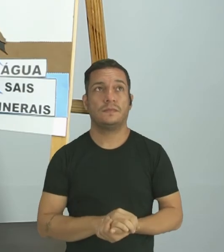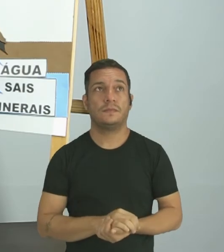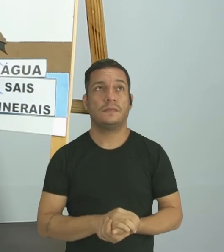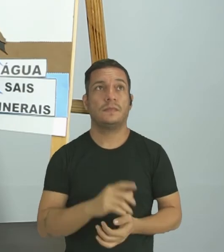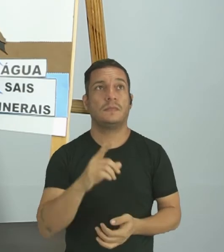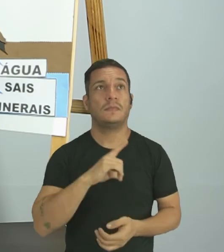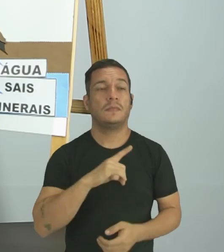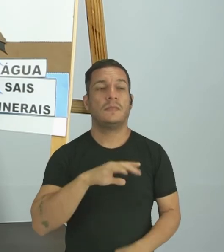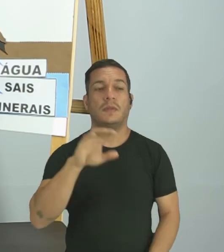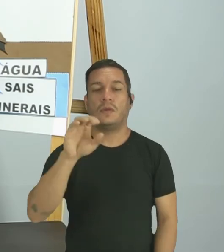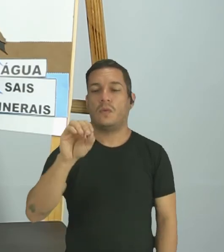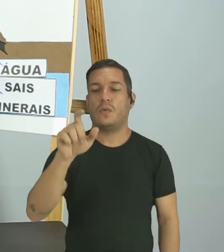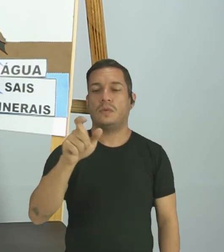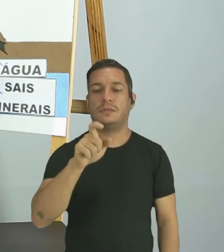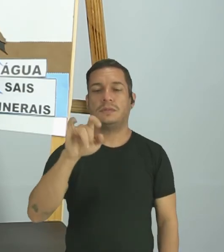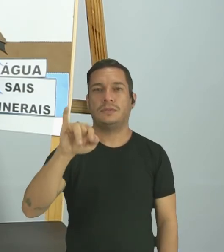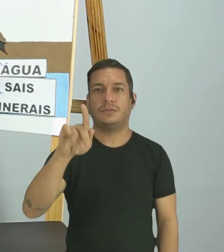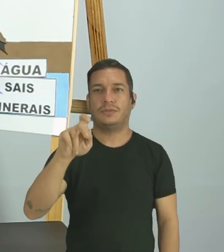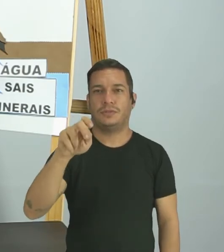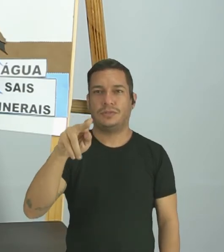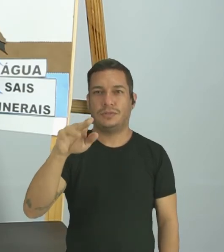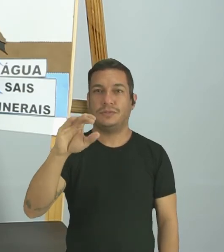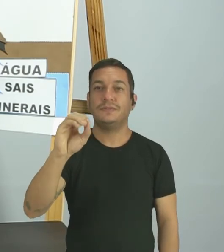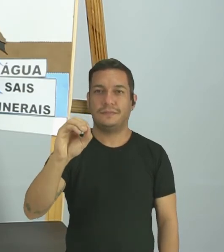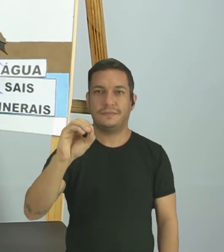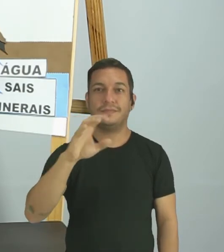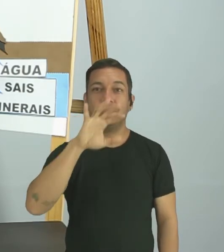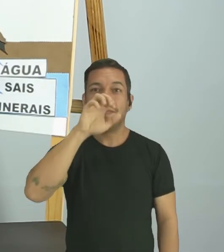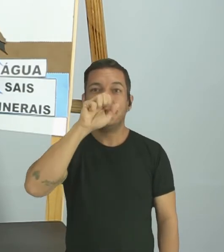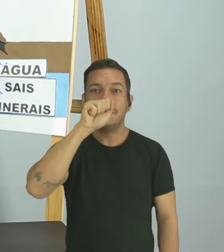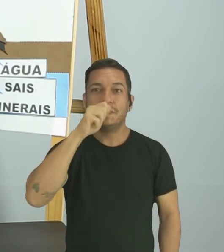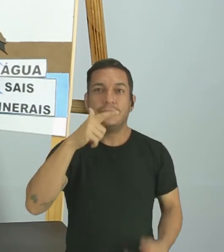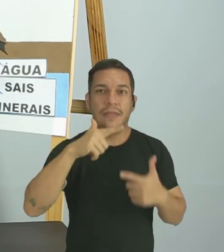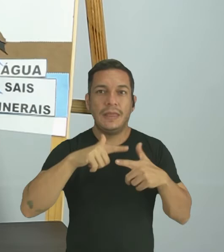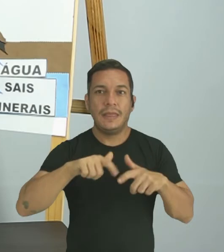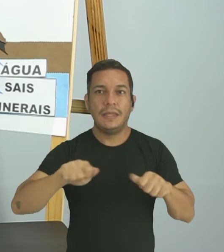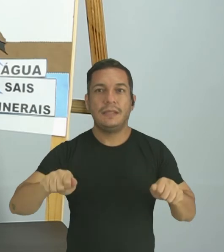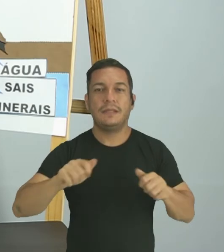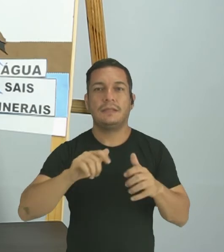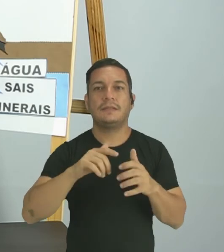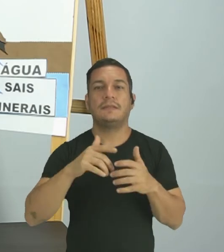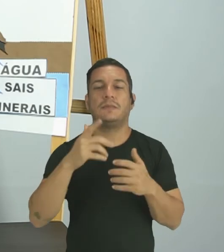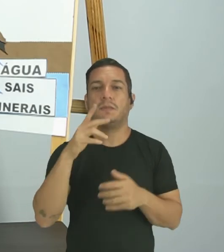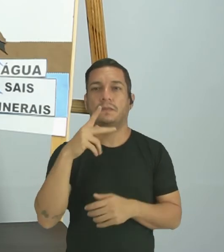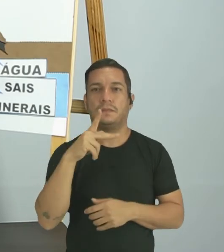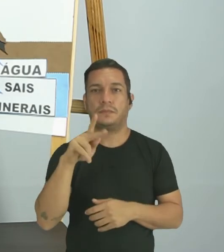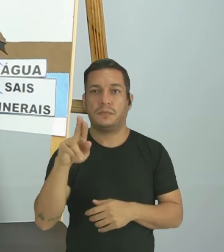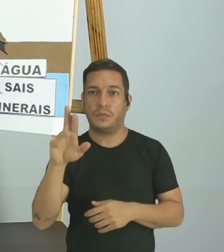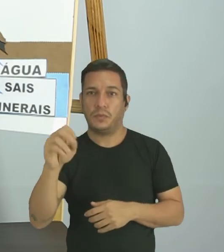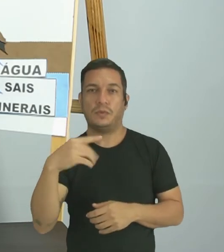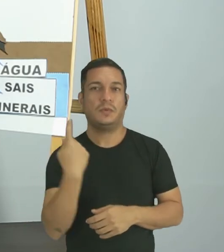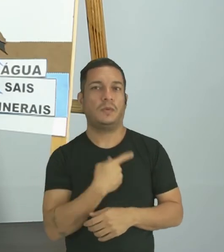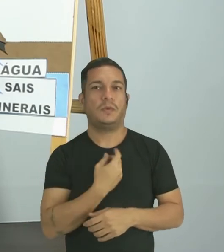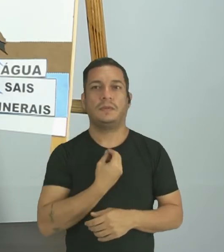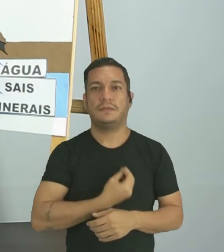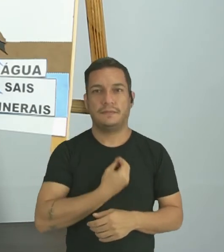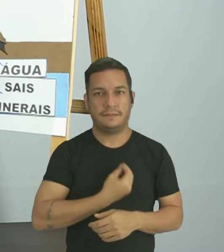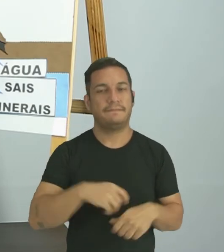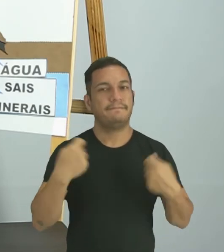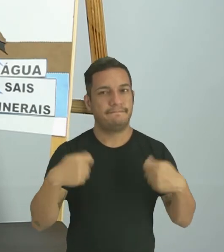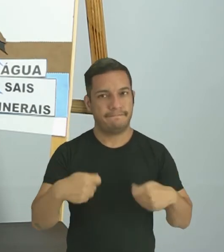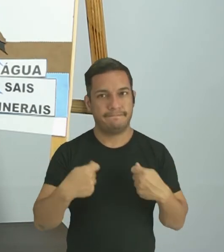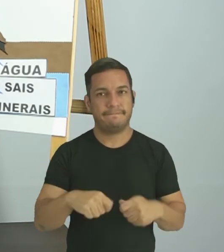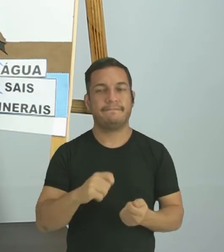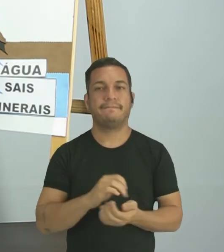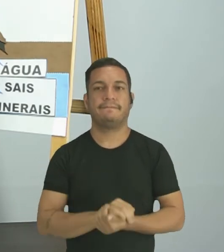Ela nos dá o oxigênio. É um ar puro que nós não vivemos sem ele.